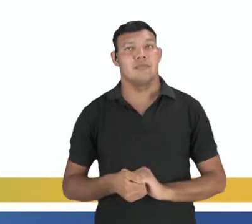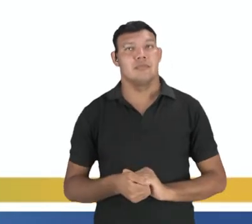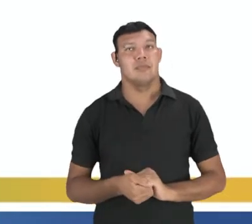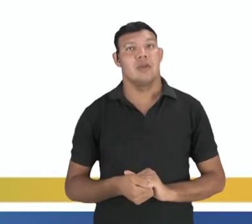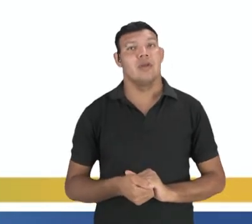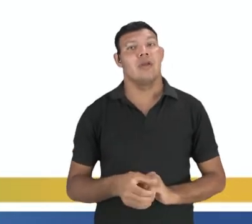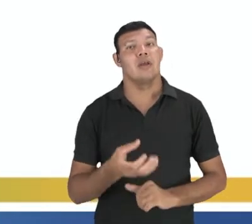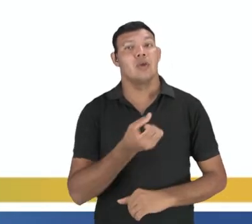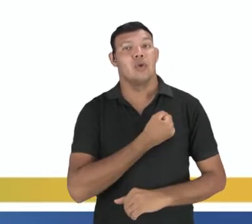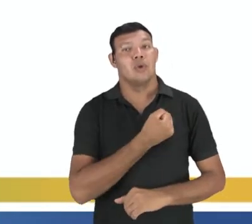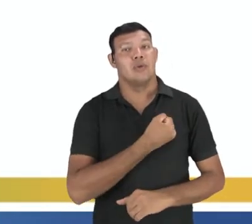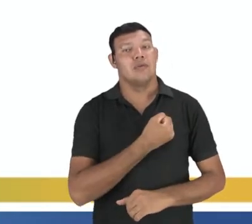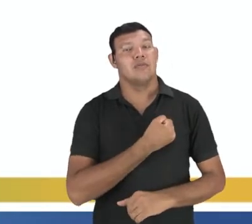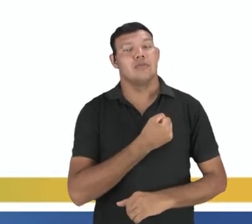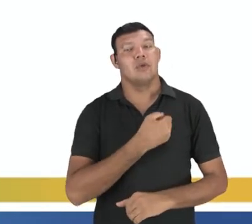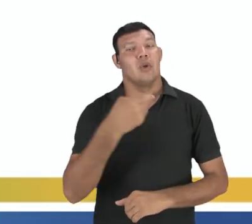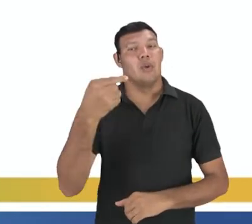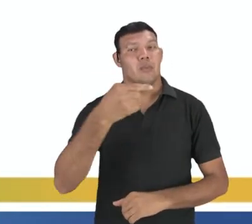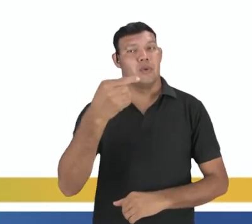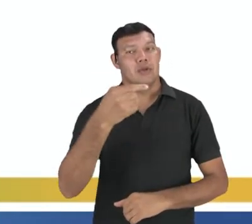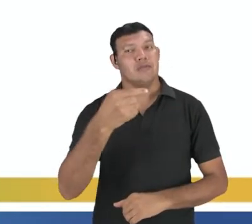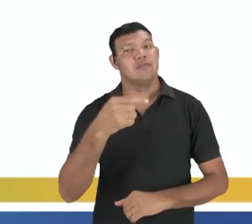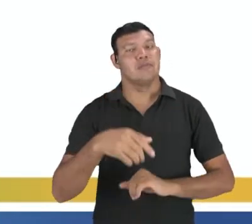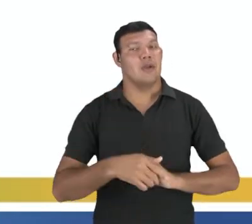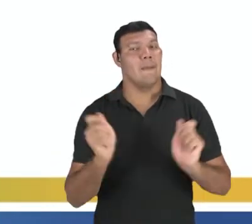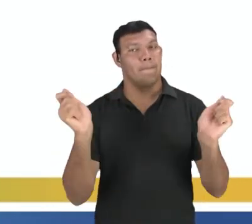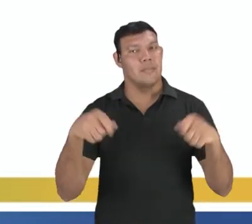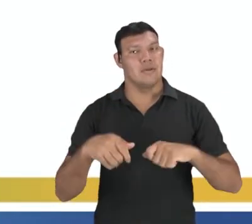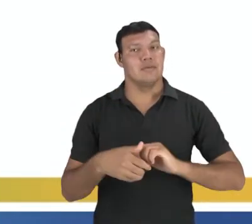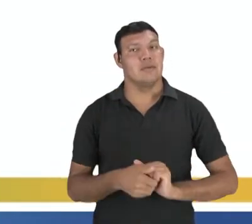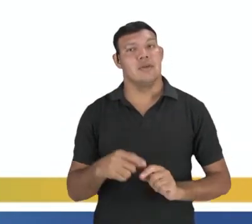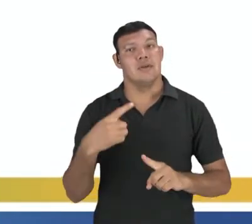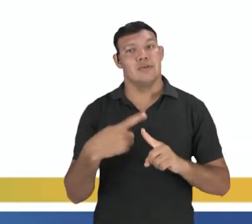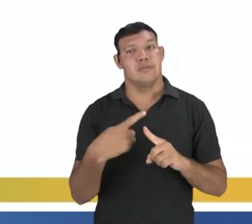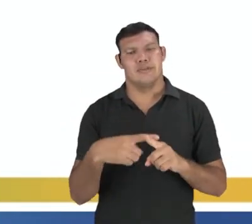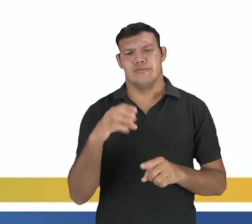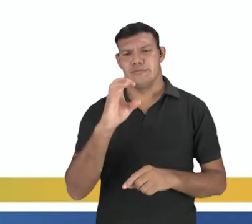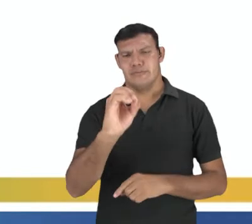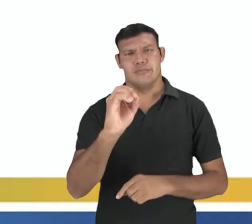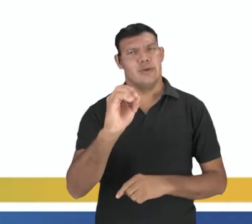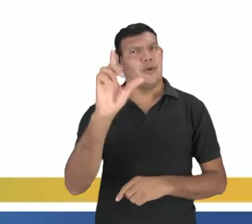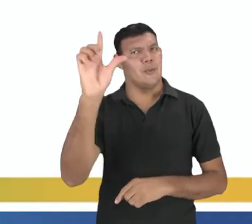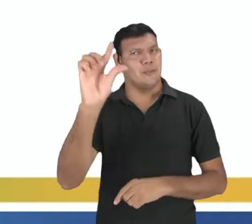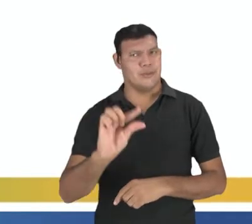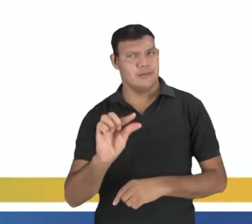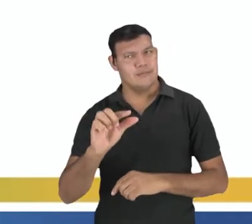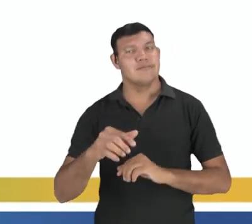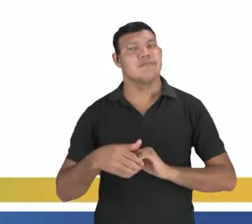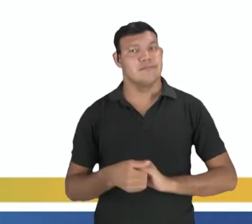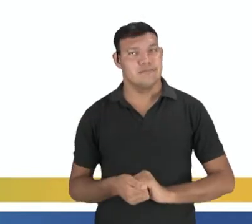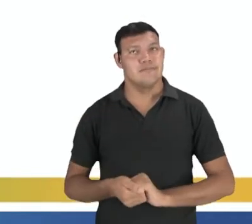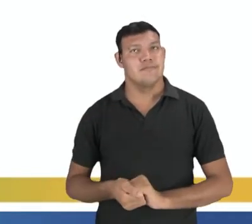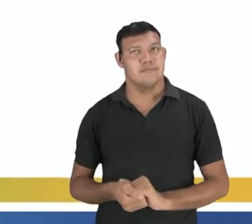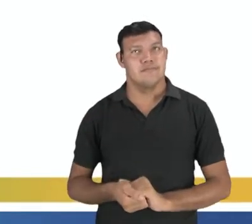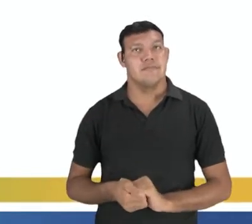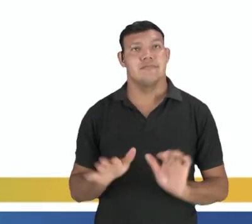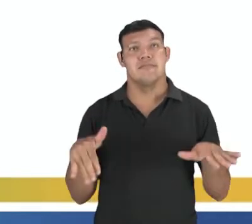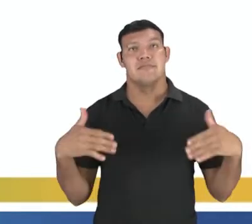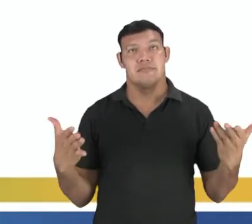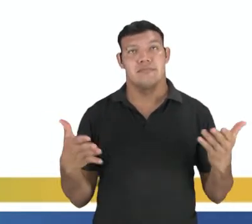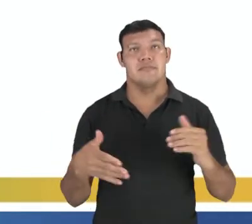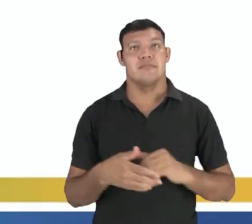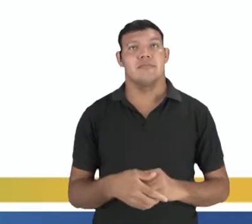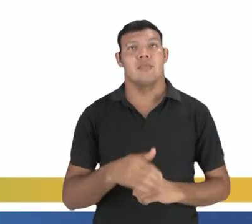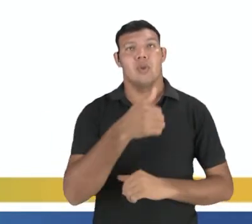os números serão negativos, tá? Porque o zero é o menor número natural. Então, vamos